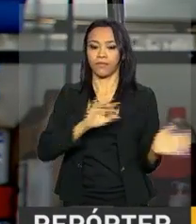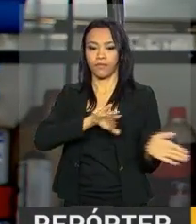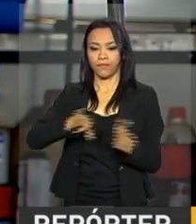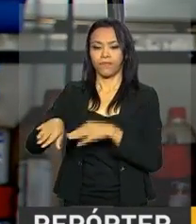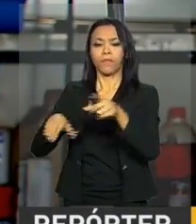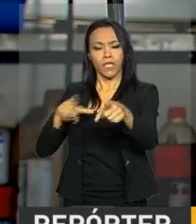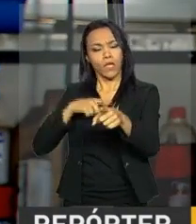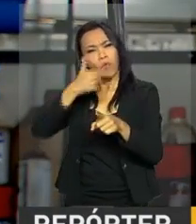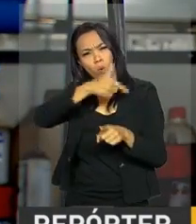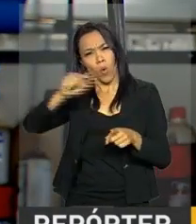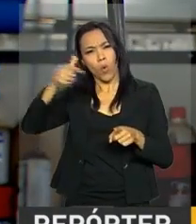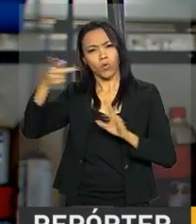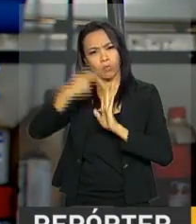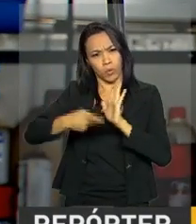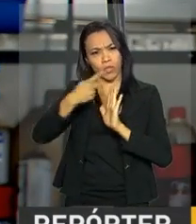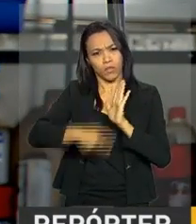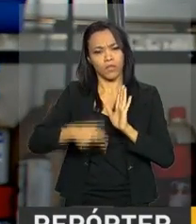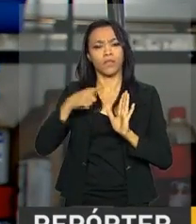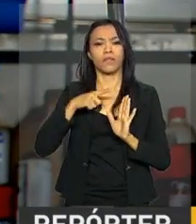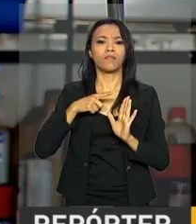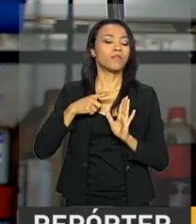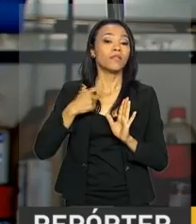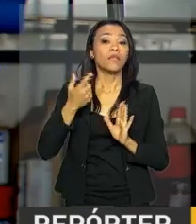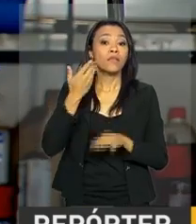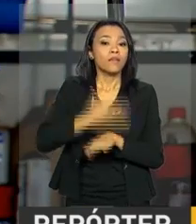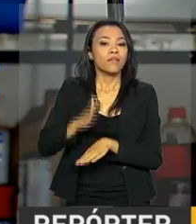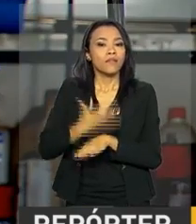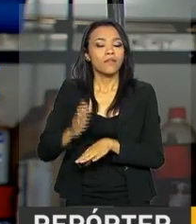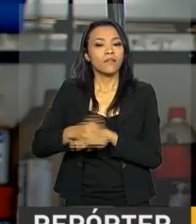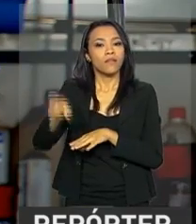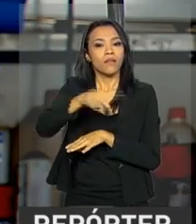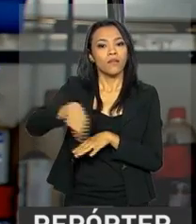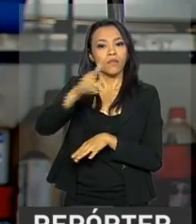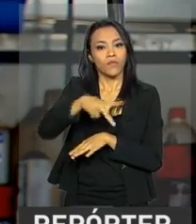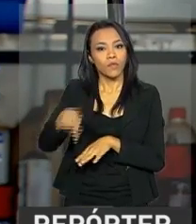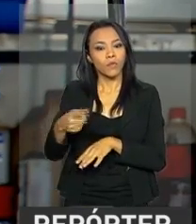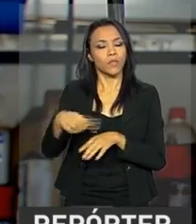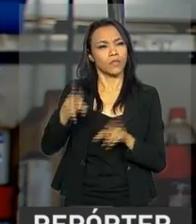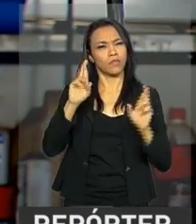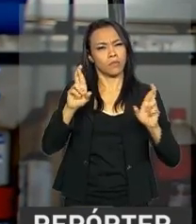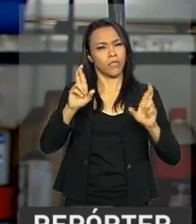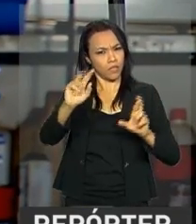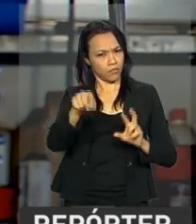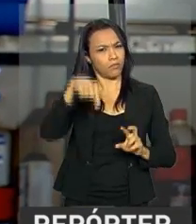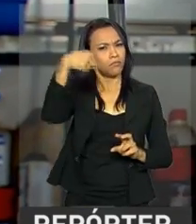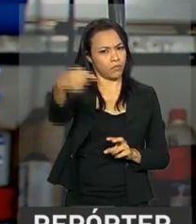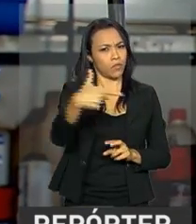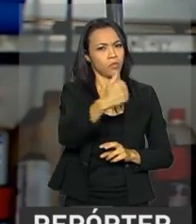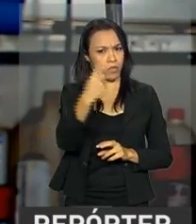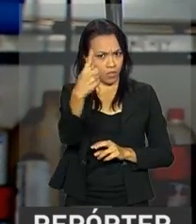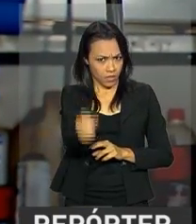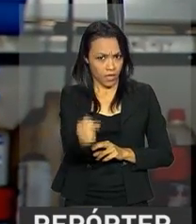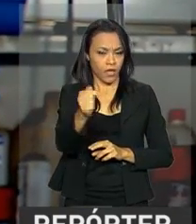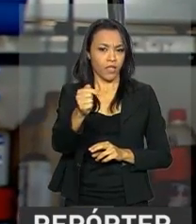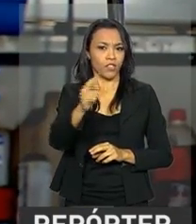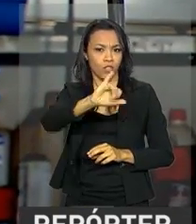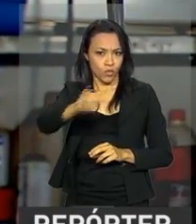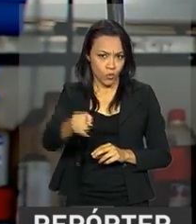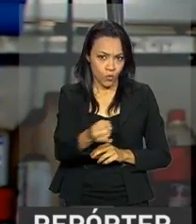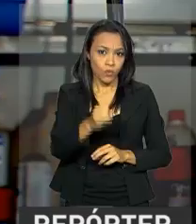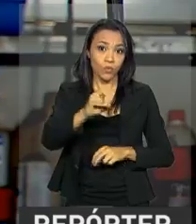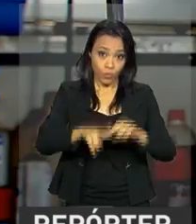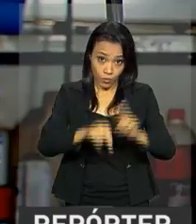outras escolas construção de estações meteorológicas capacitação dos professores nós esperamos que até no ano que vem 2017 nem de junho 2007